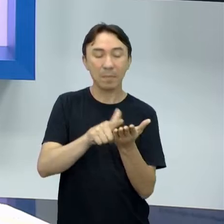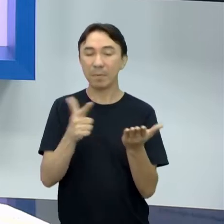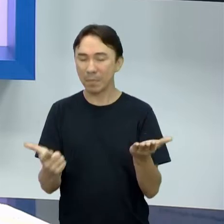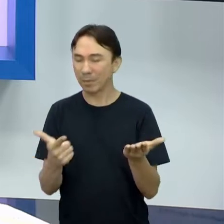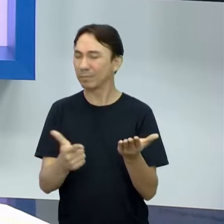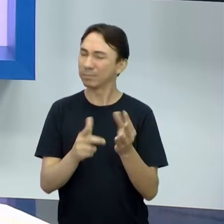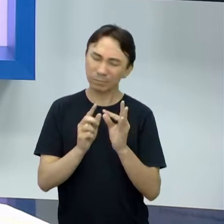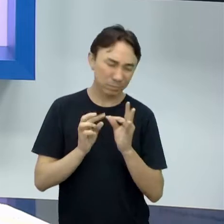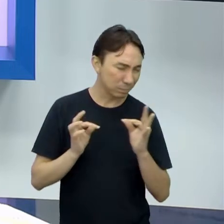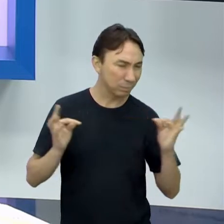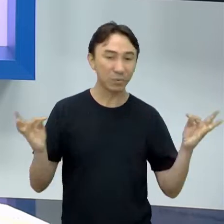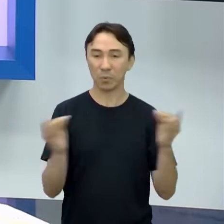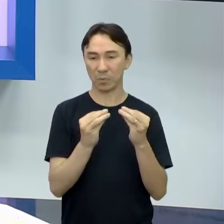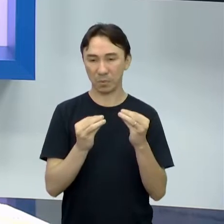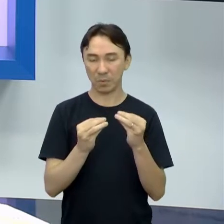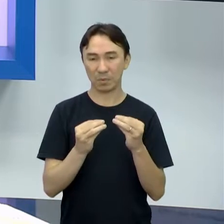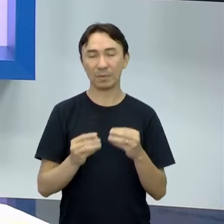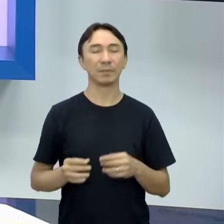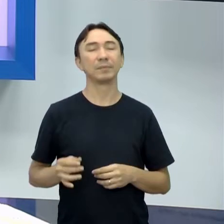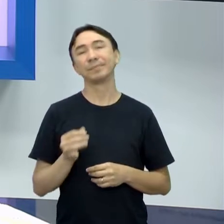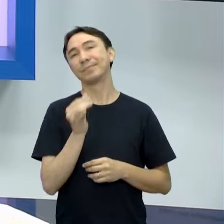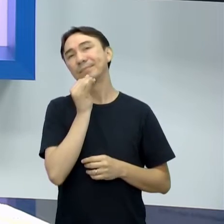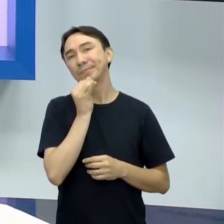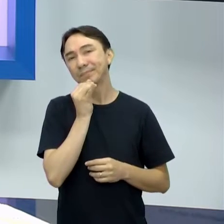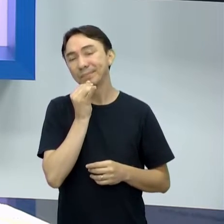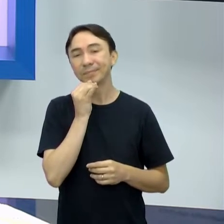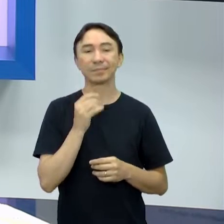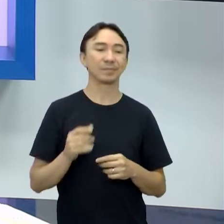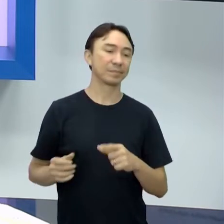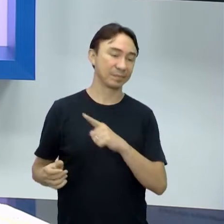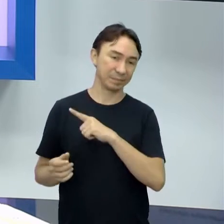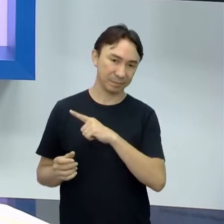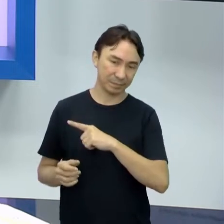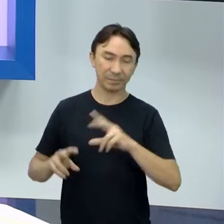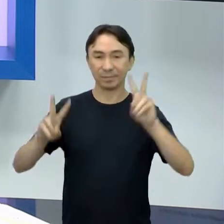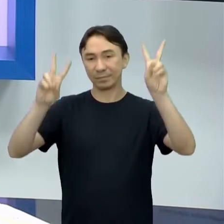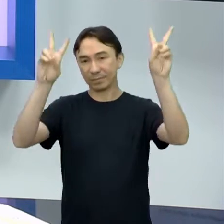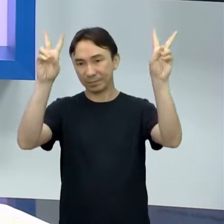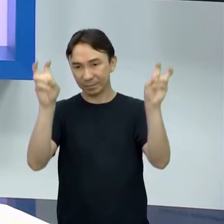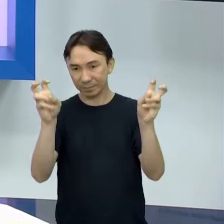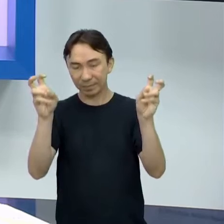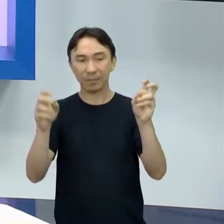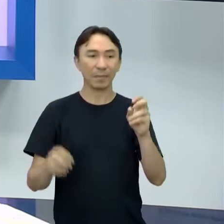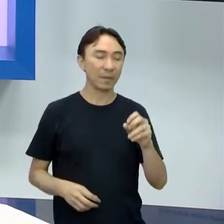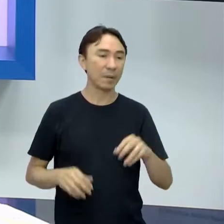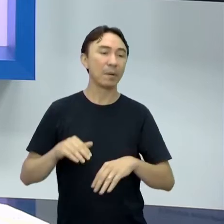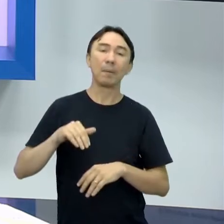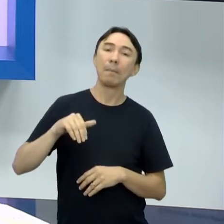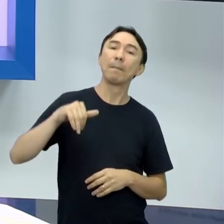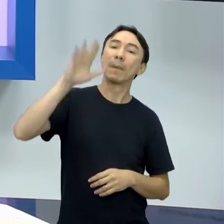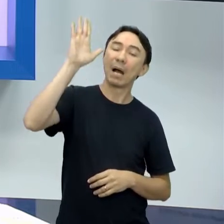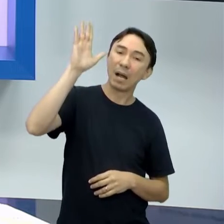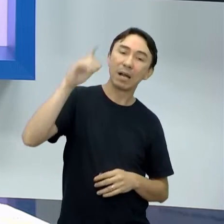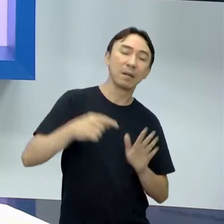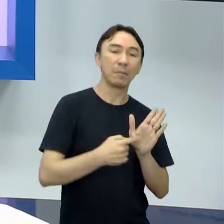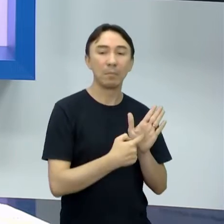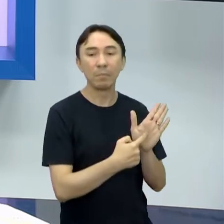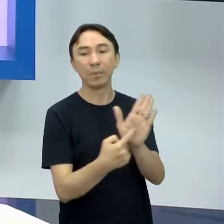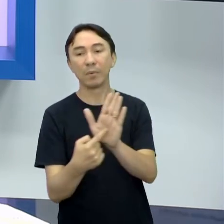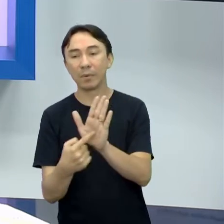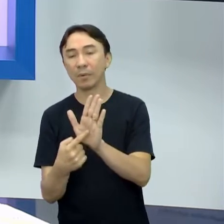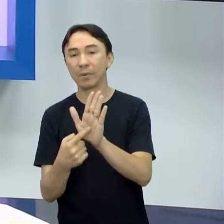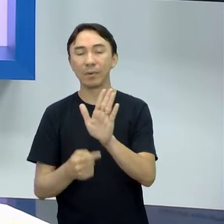né? Questões aí envolvendo quem mais aparece e quem menos aparece. A gente vem lendo aí